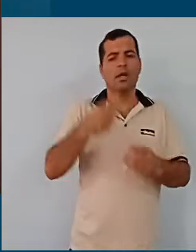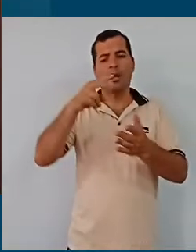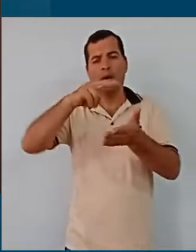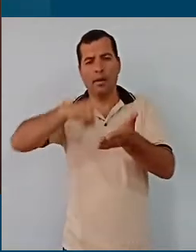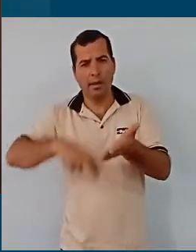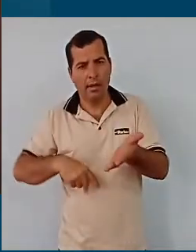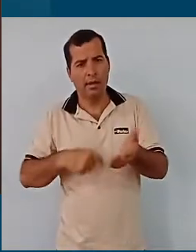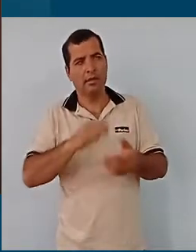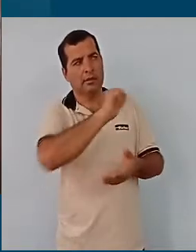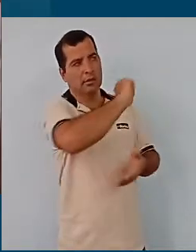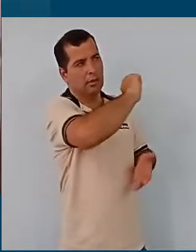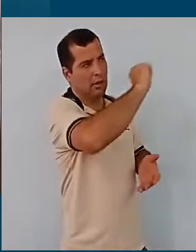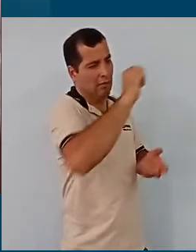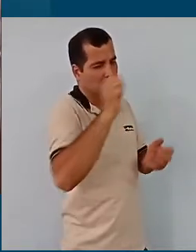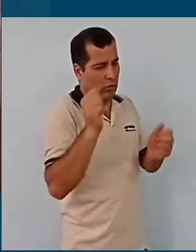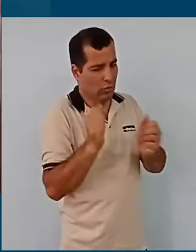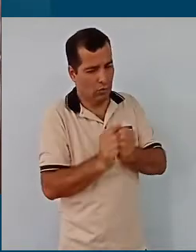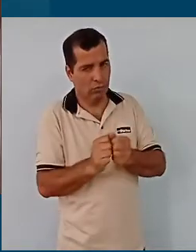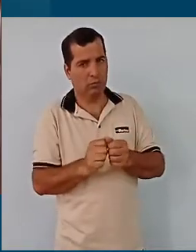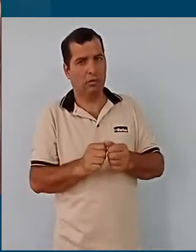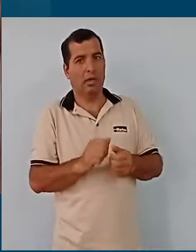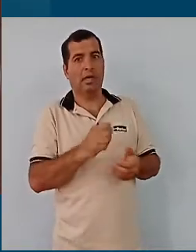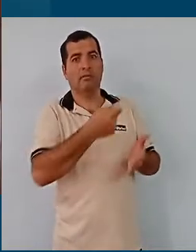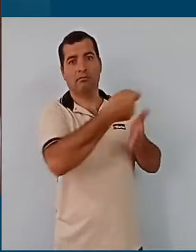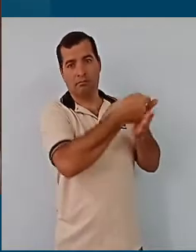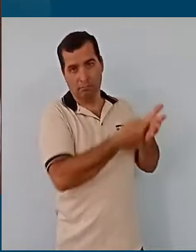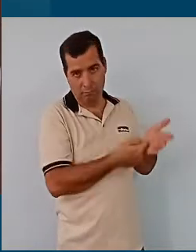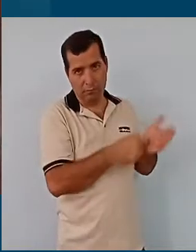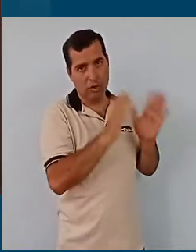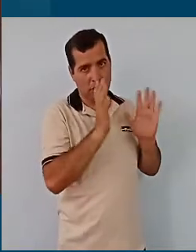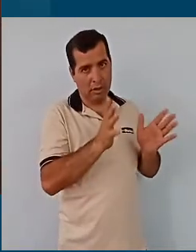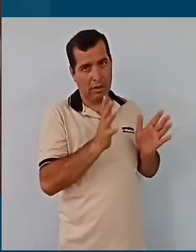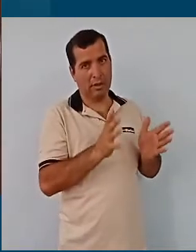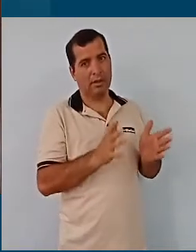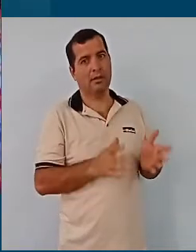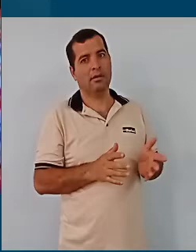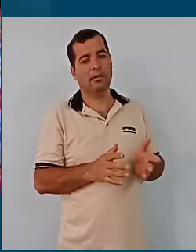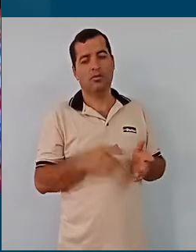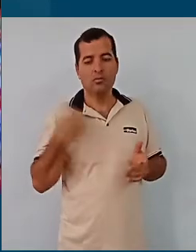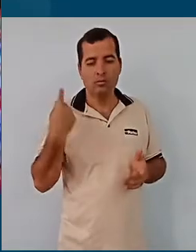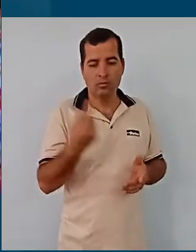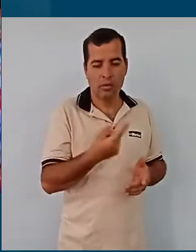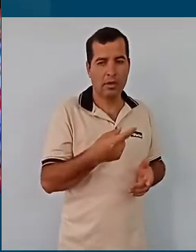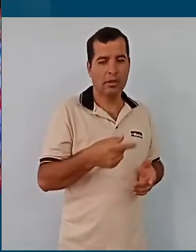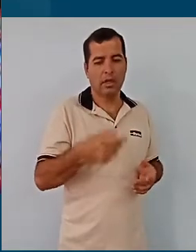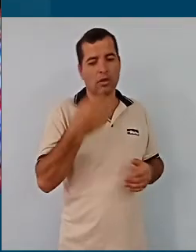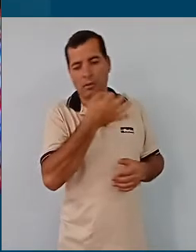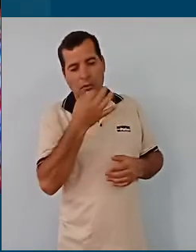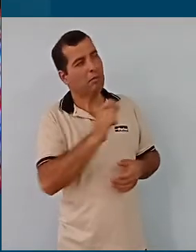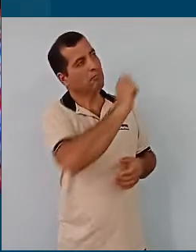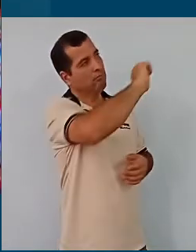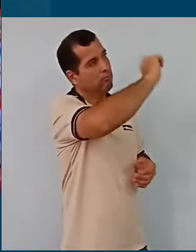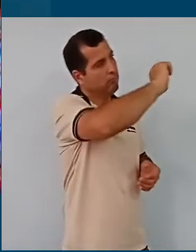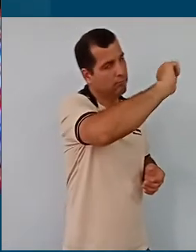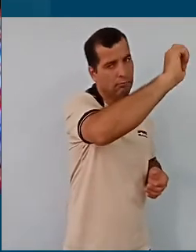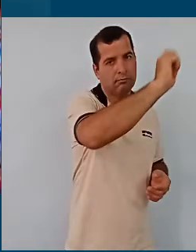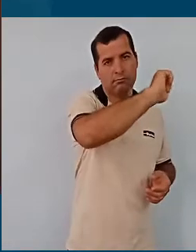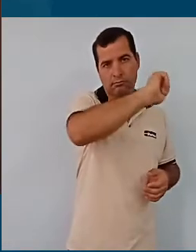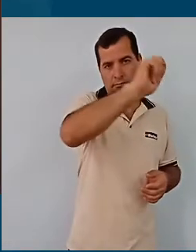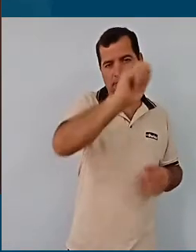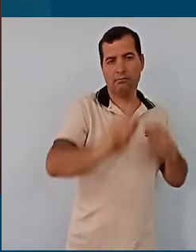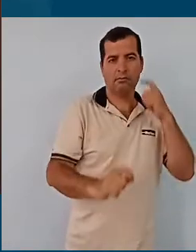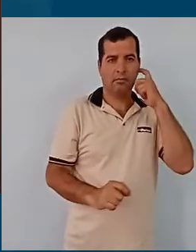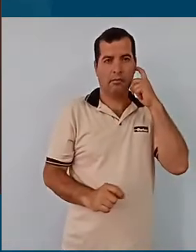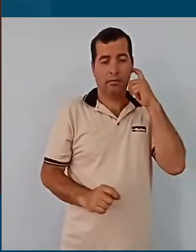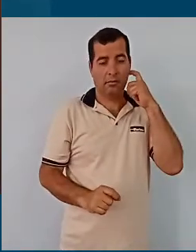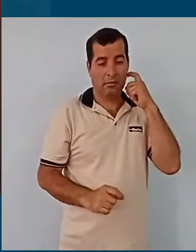os textos das crianças, textos. A unidade com que nós vamos trabalhar é o texto. Lá no ensino